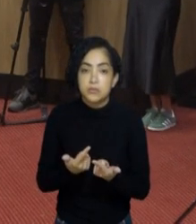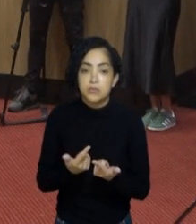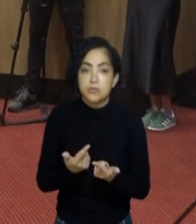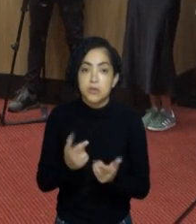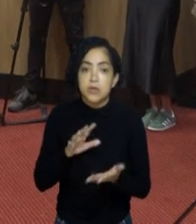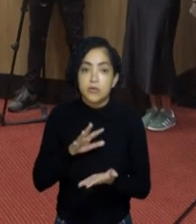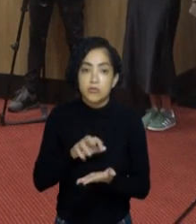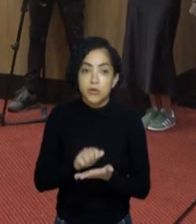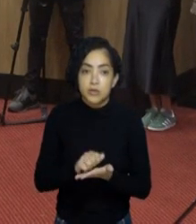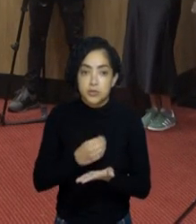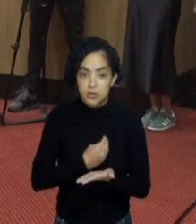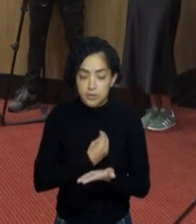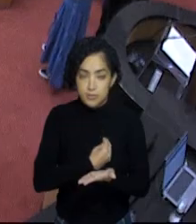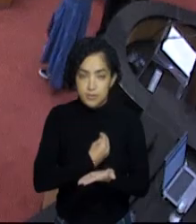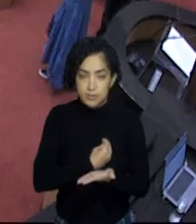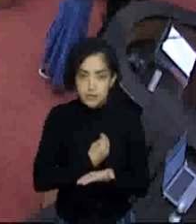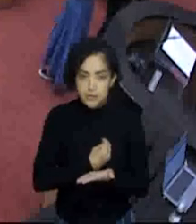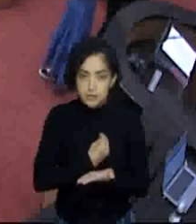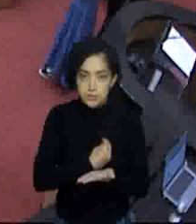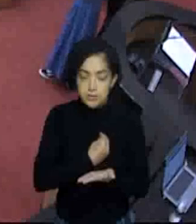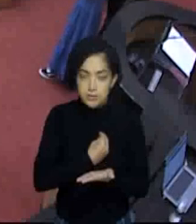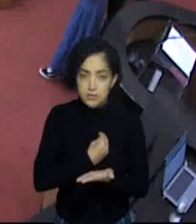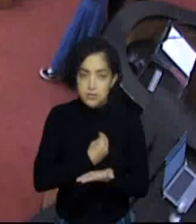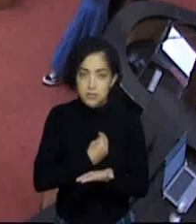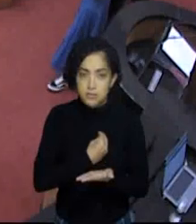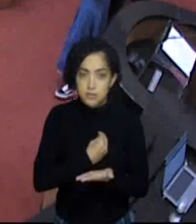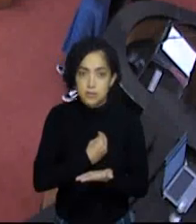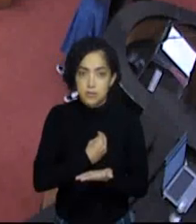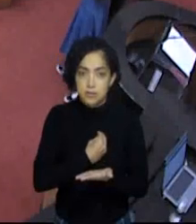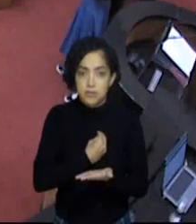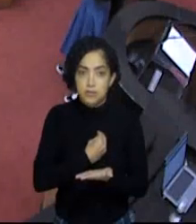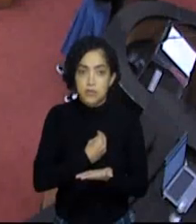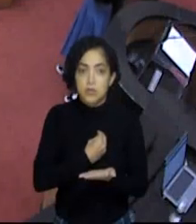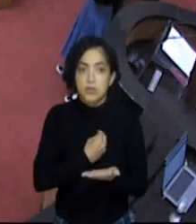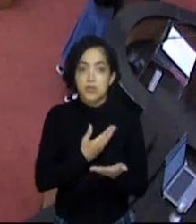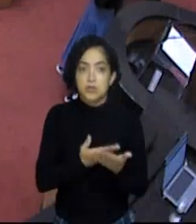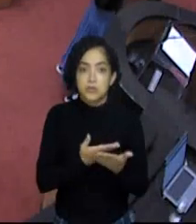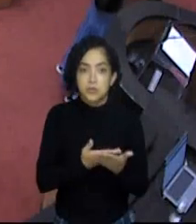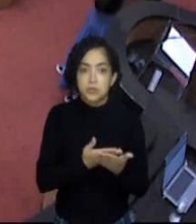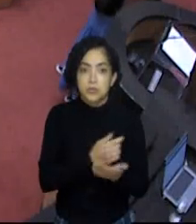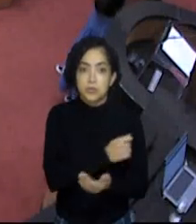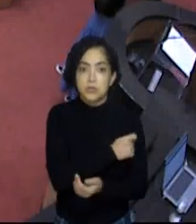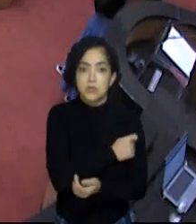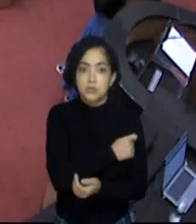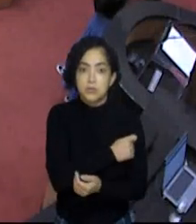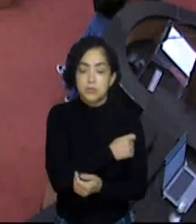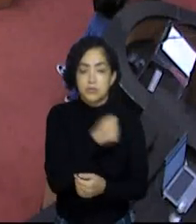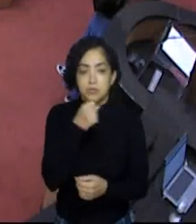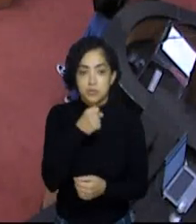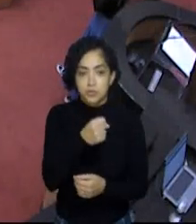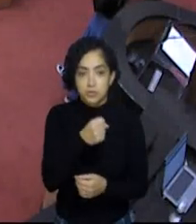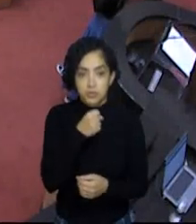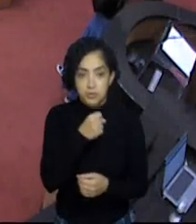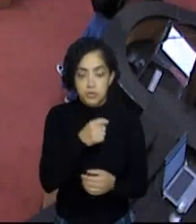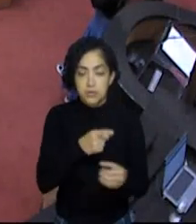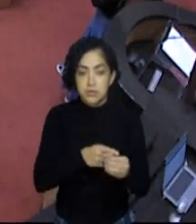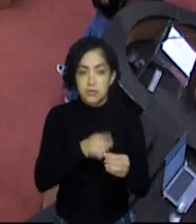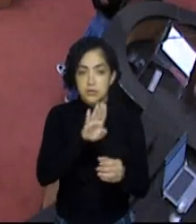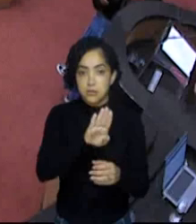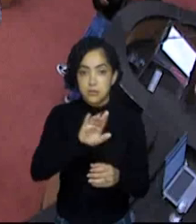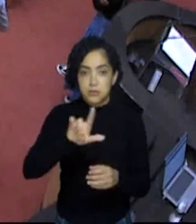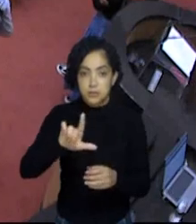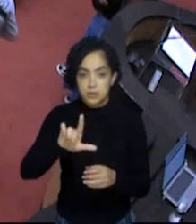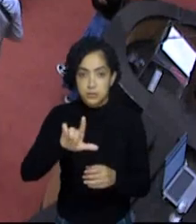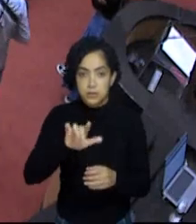registra aqui a presença dos nossos estudantes de jornalismo de Blumenau, da